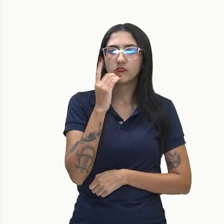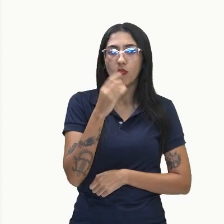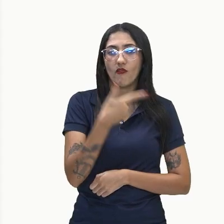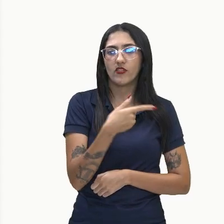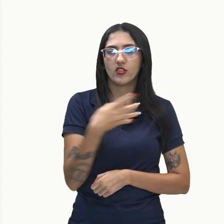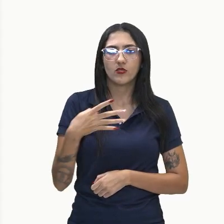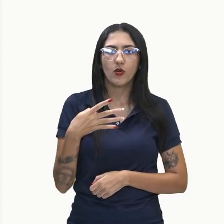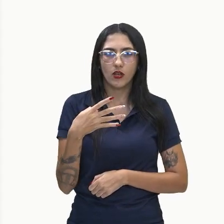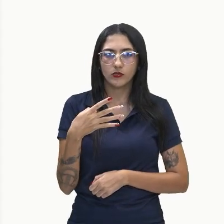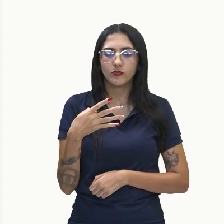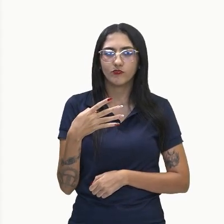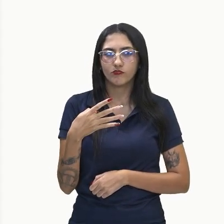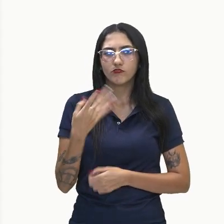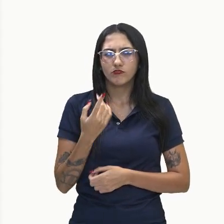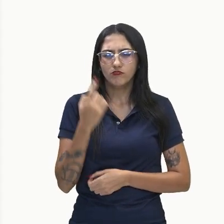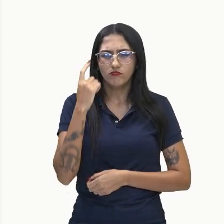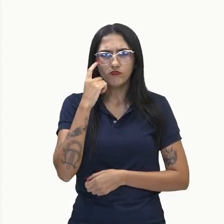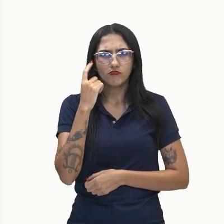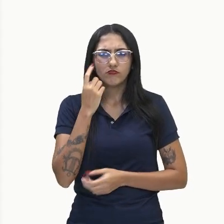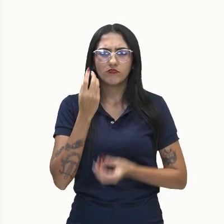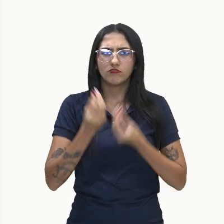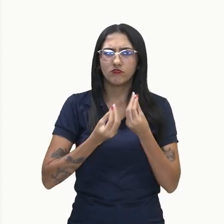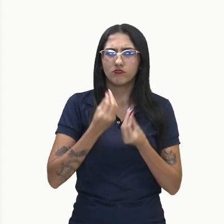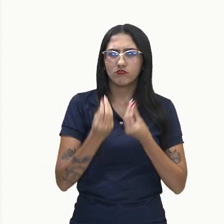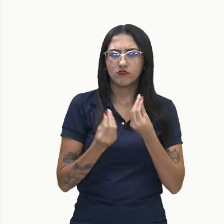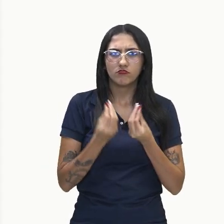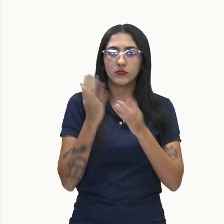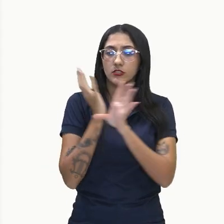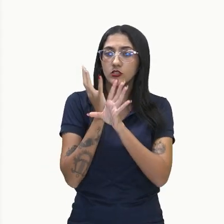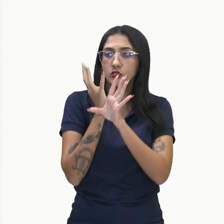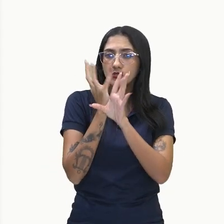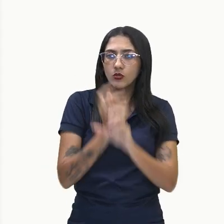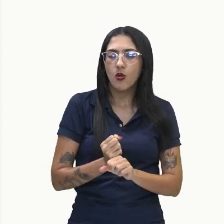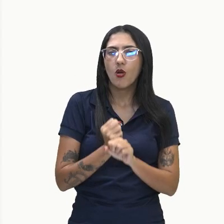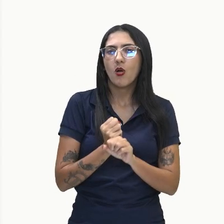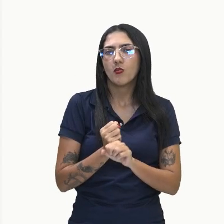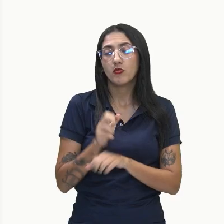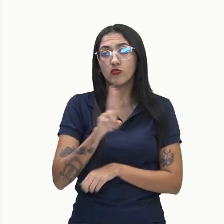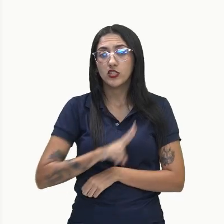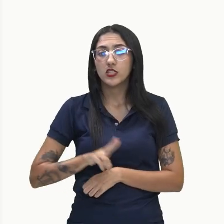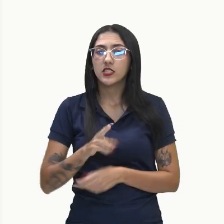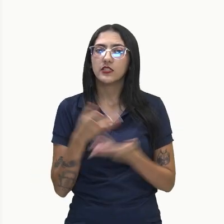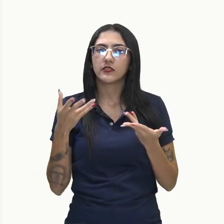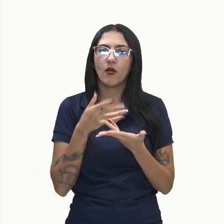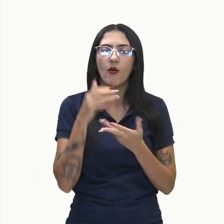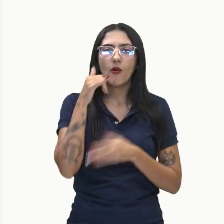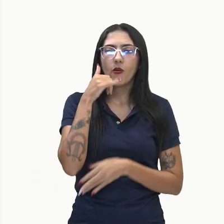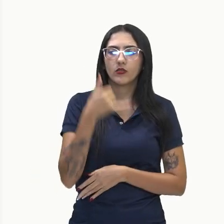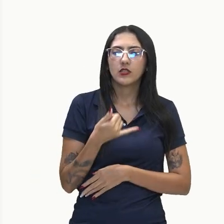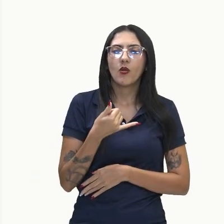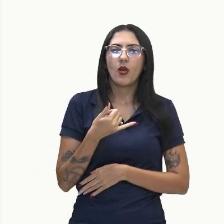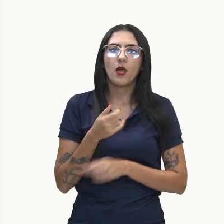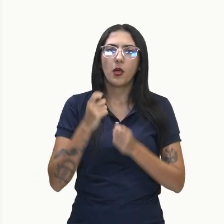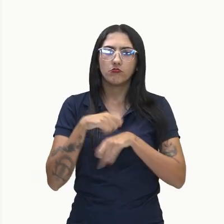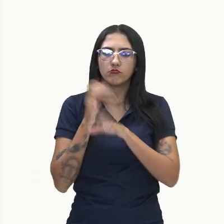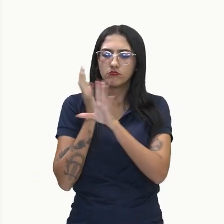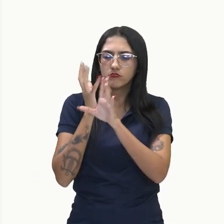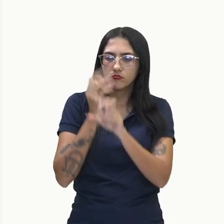horas. Façam aí o cálculo. Quem tem aí uma calculadora, um celular, quem sabe fazer rápido aí o